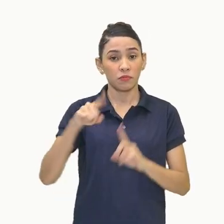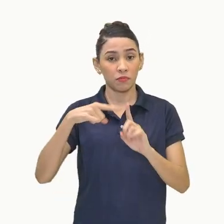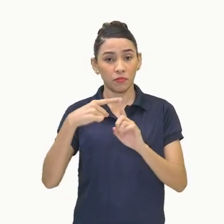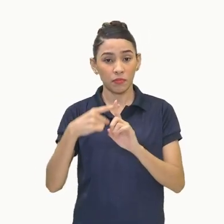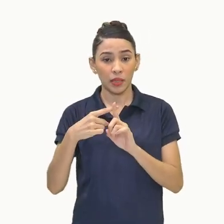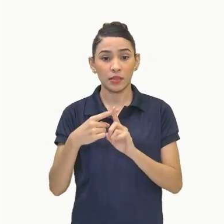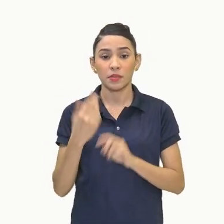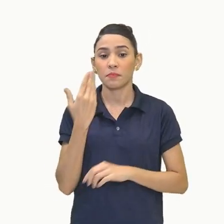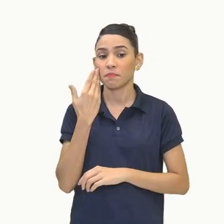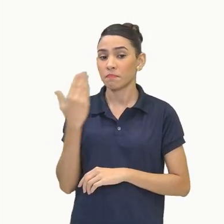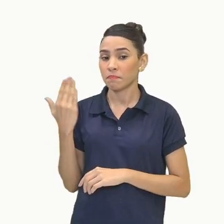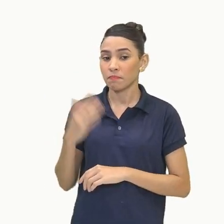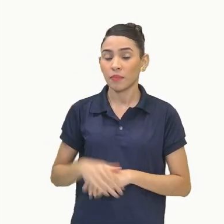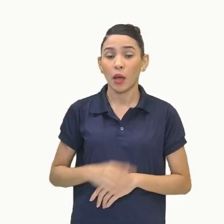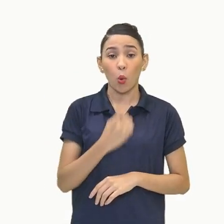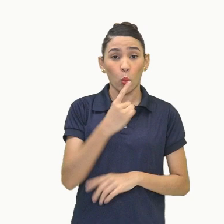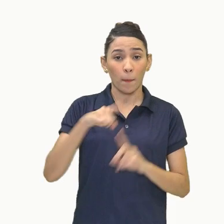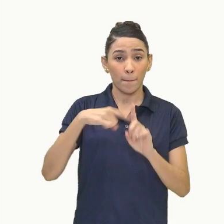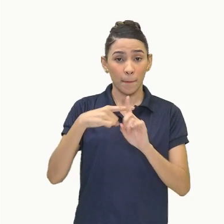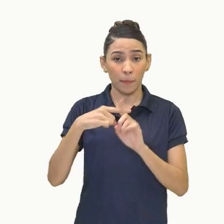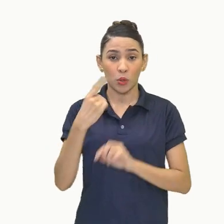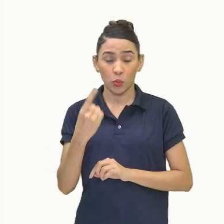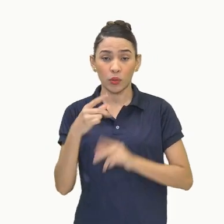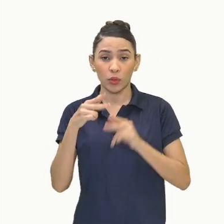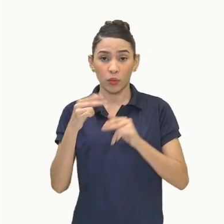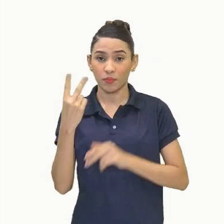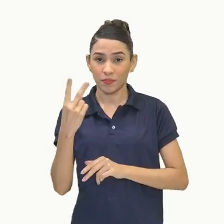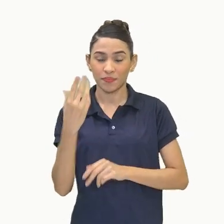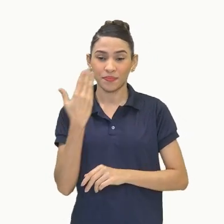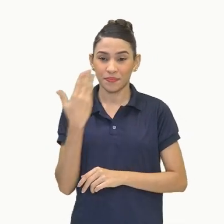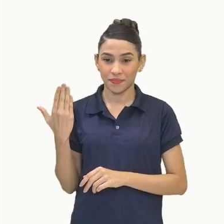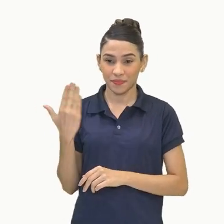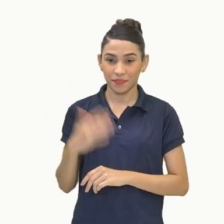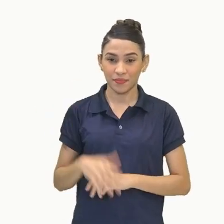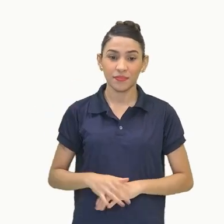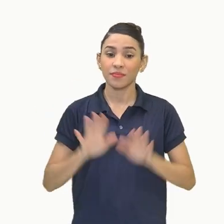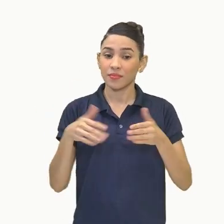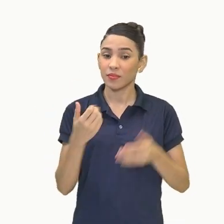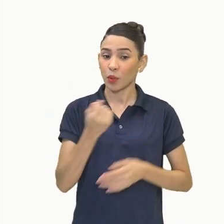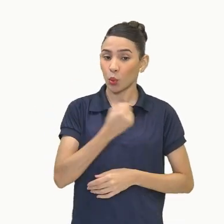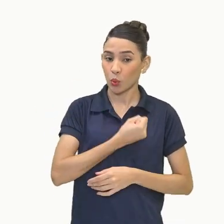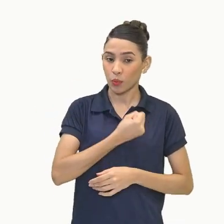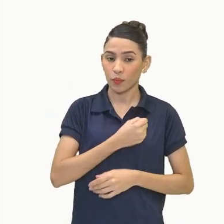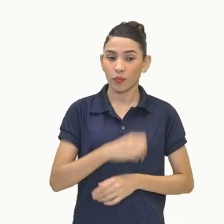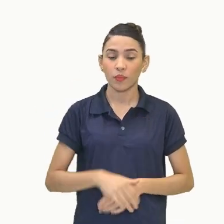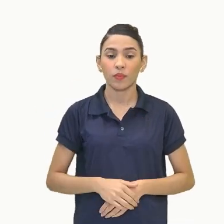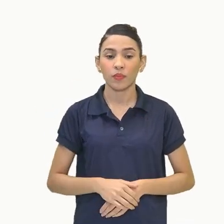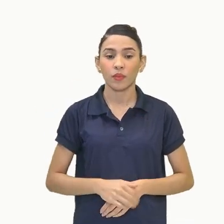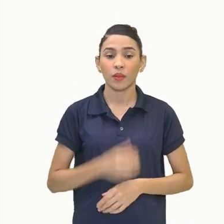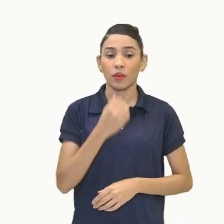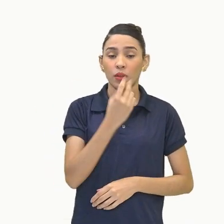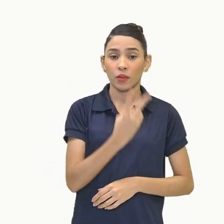1, 2. Beleza? Então, nós temos aí o número